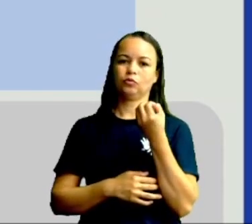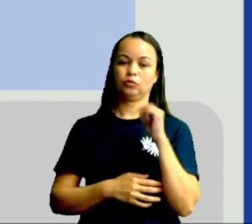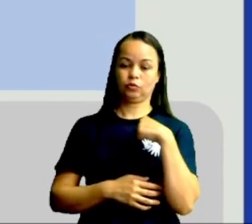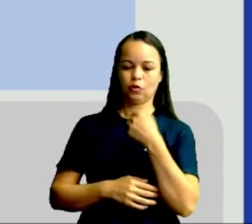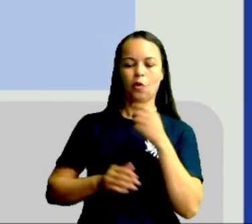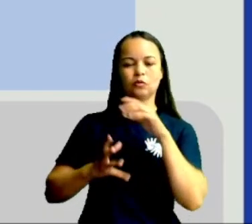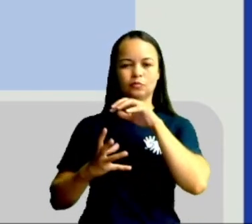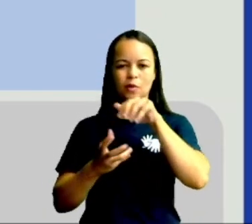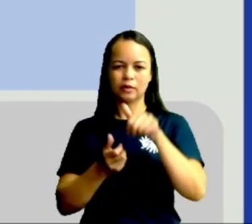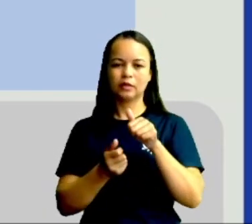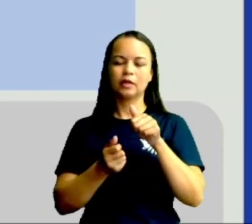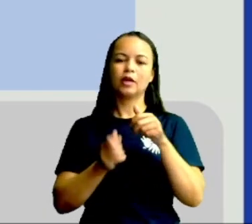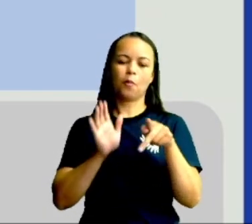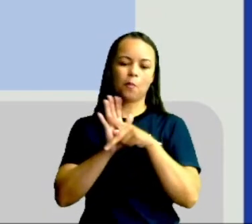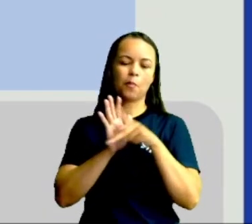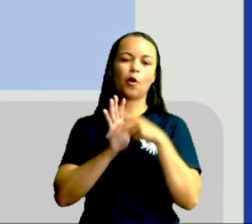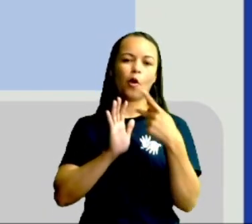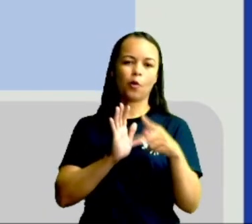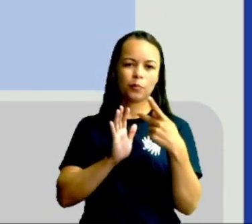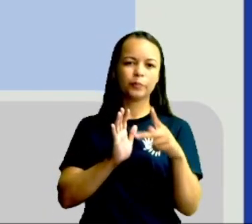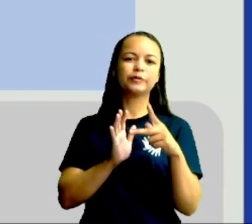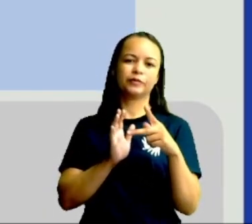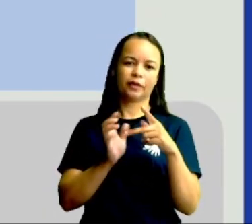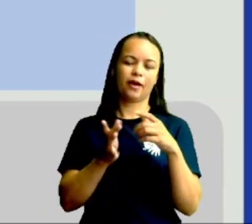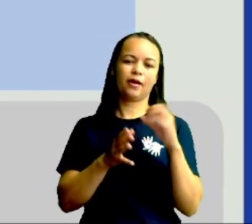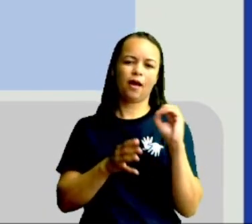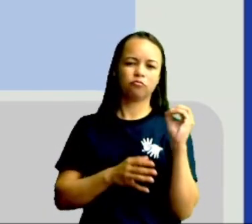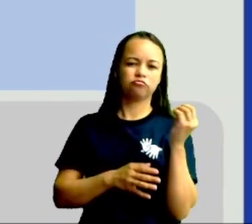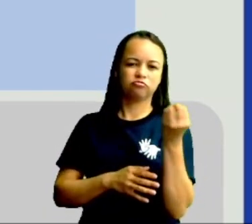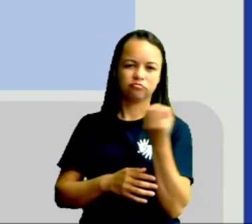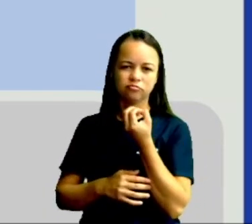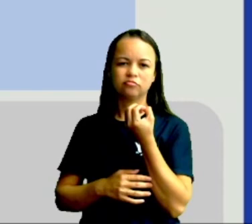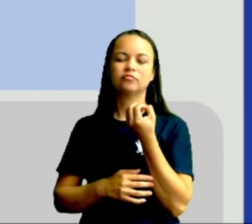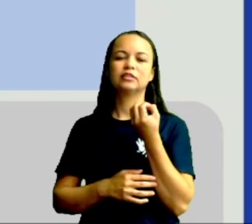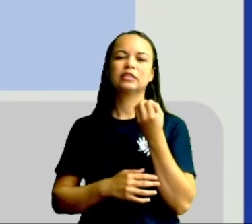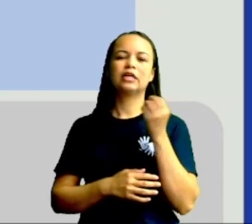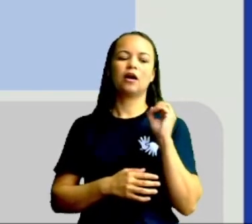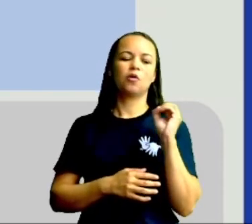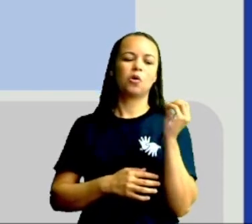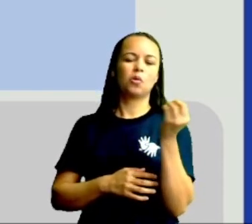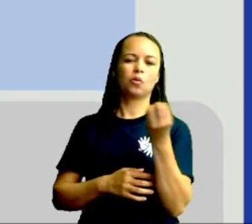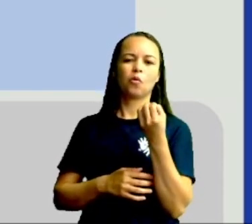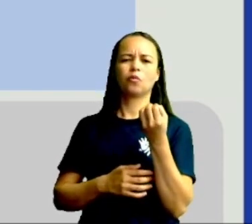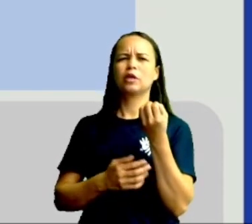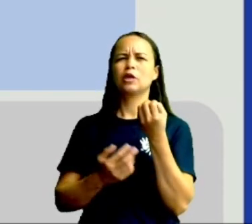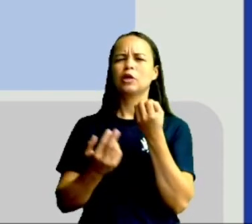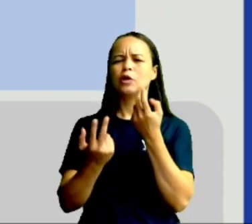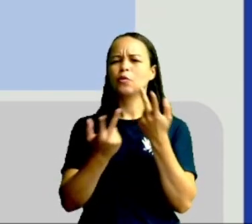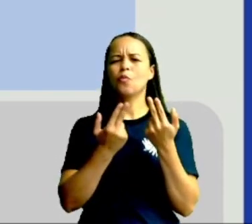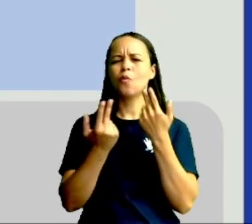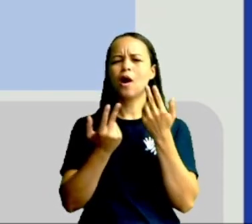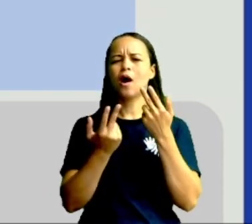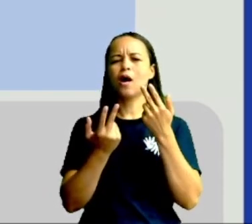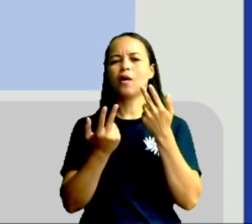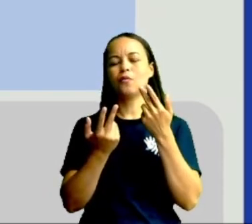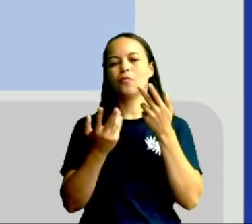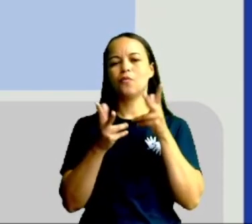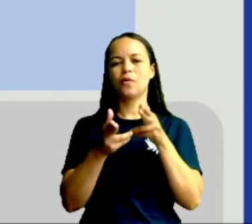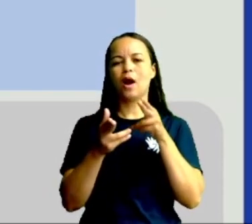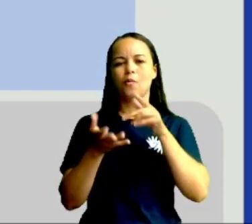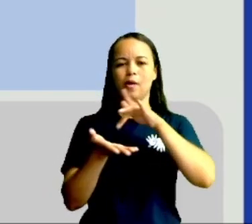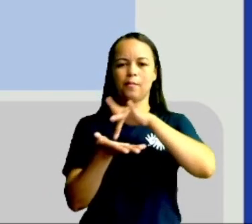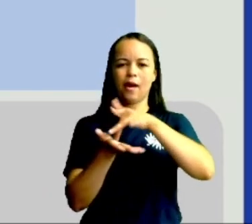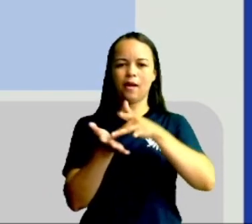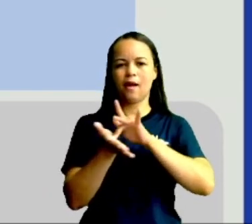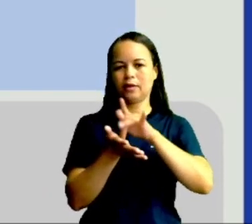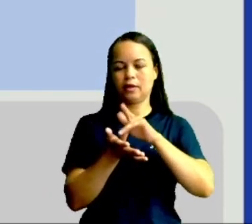que é o movimento que ela faz em torno do seu eixo imaginário, como se fosse uma bailarina ou um peão.